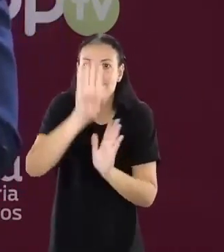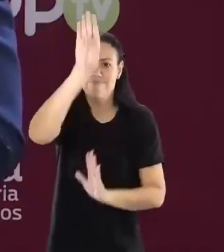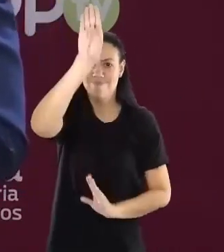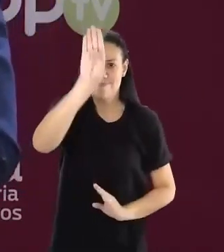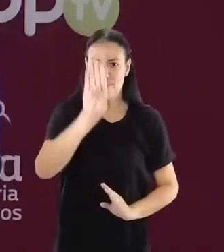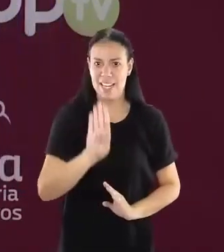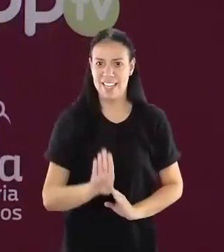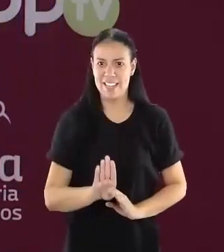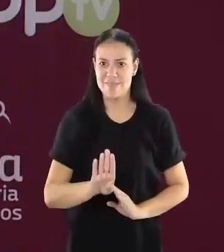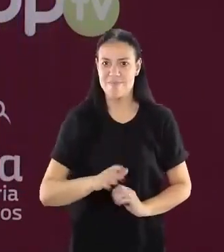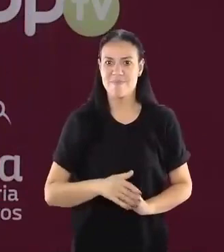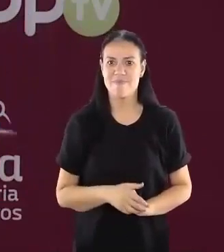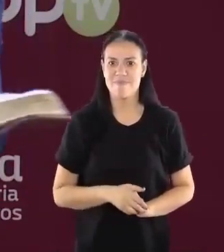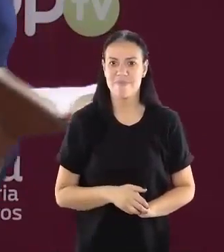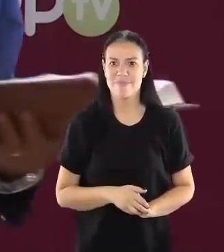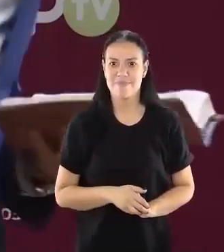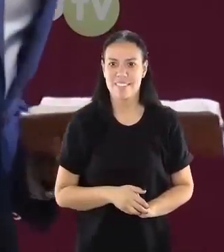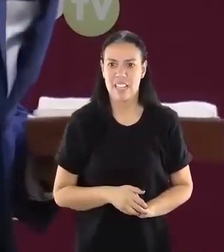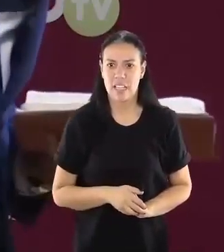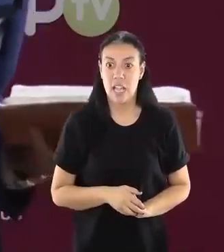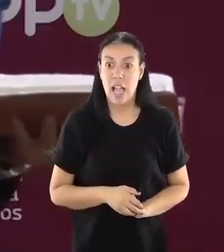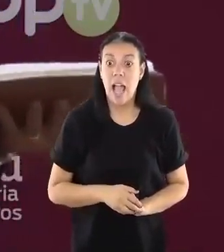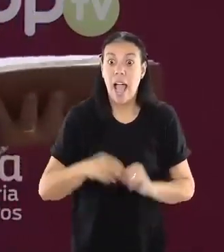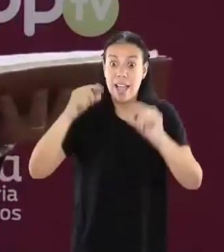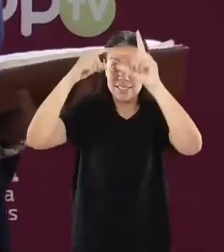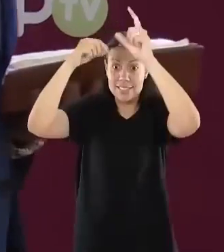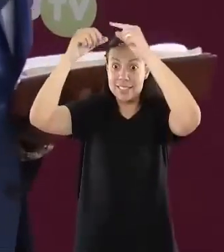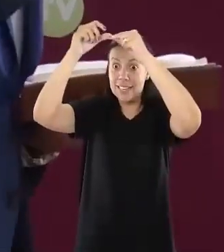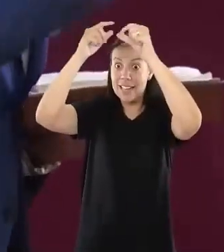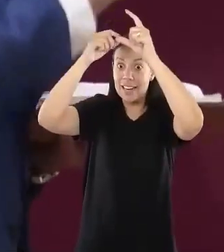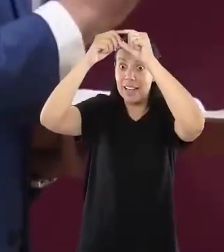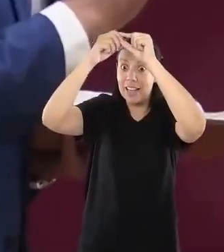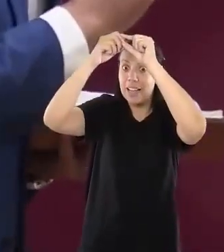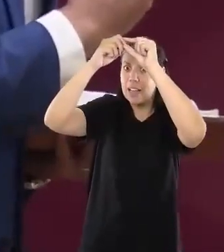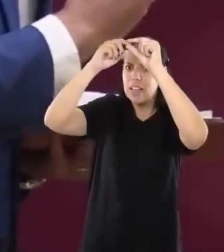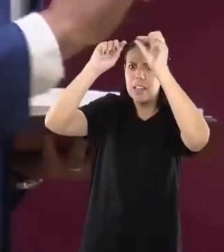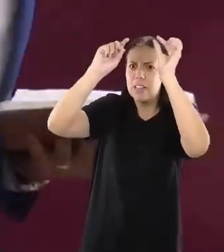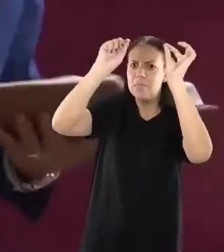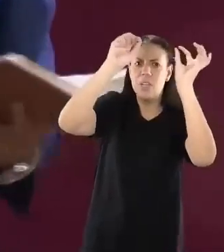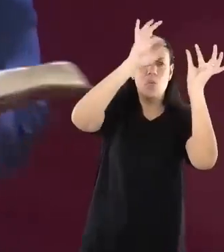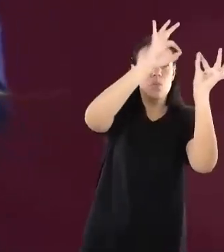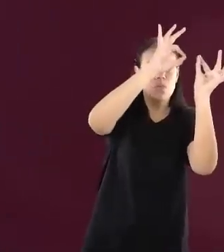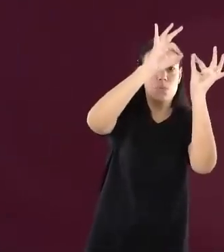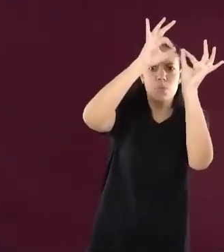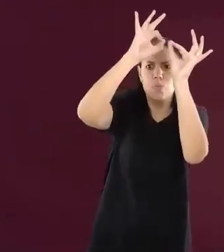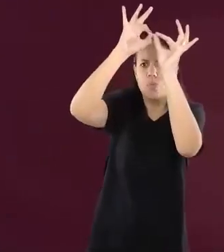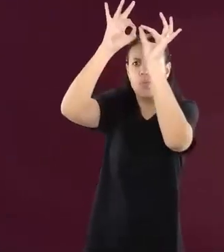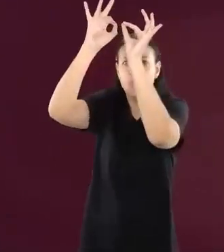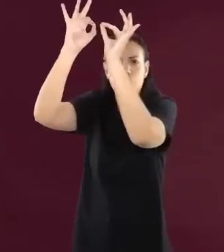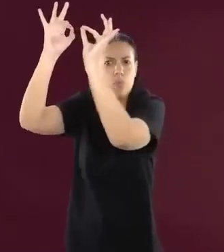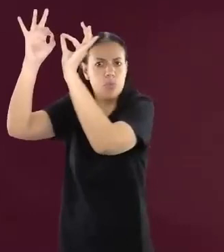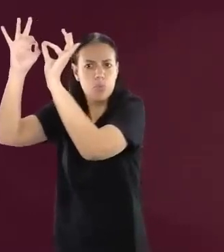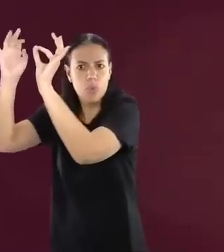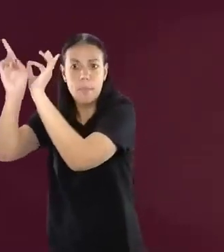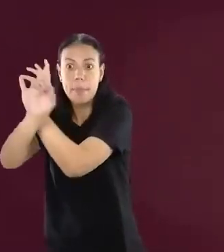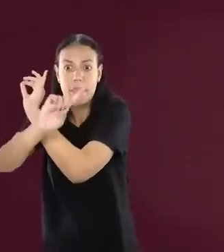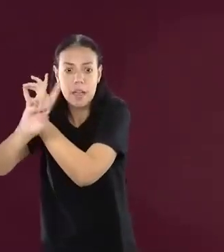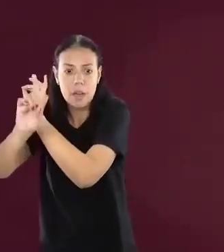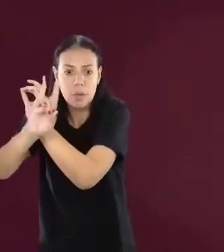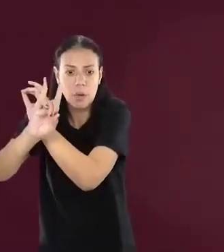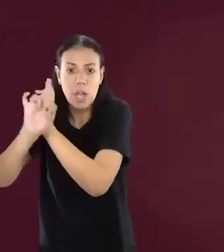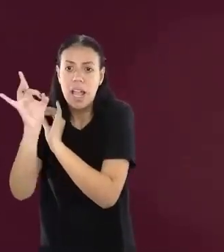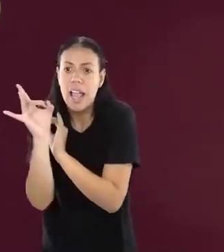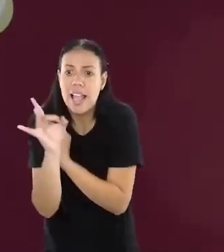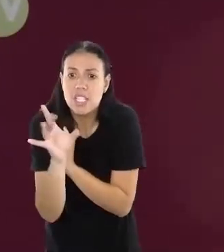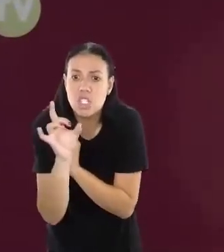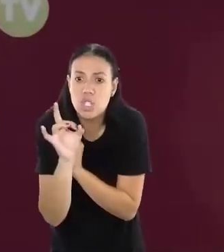Notem, a estrela não os guiou do Oriente a Jerusalém, eles viram a sua estrela lá no Oriente. Sabendo que a